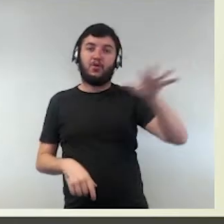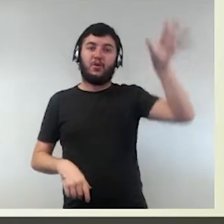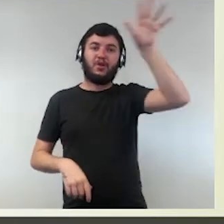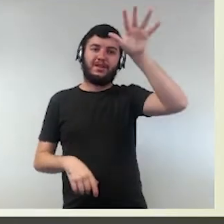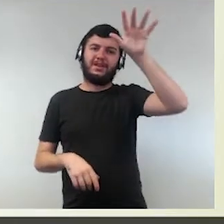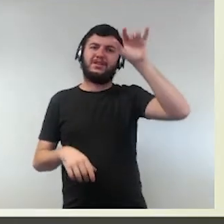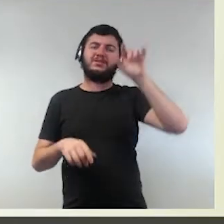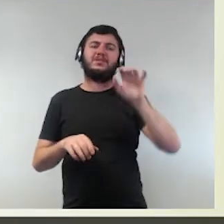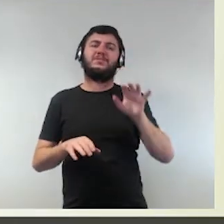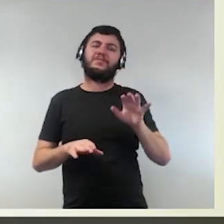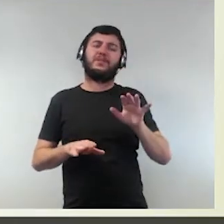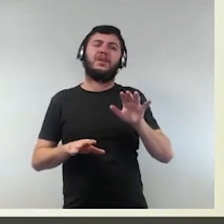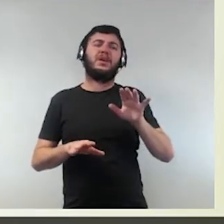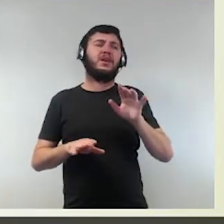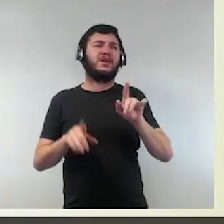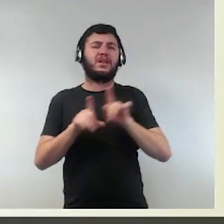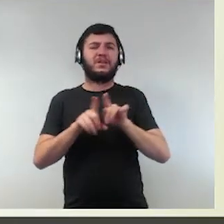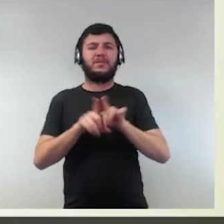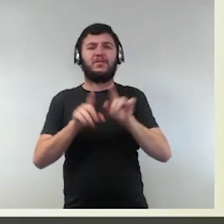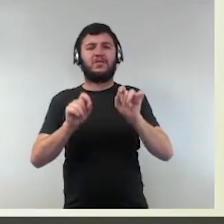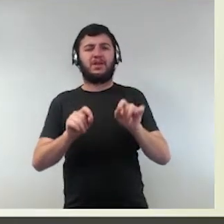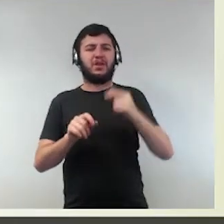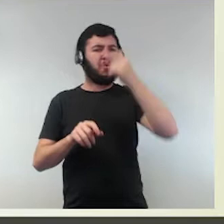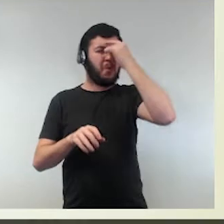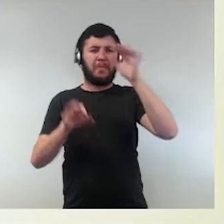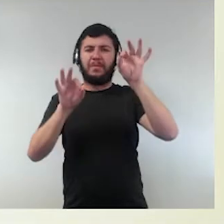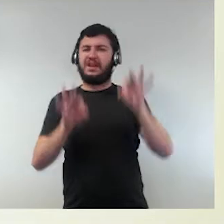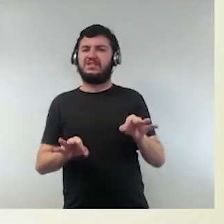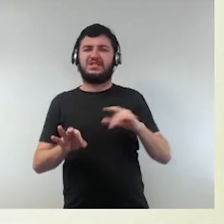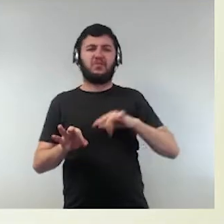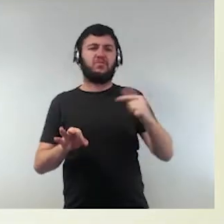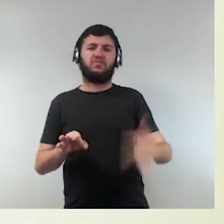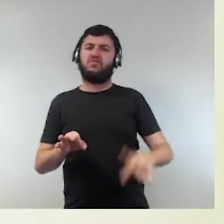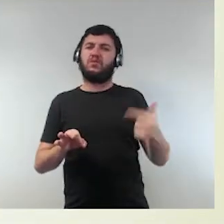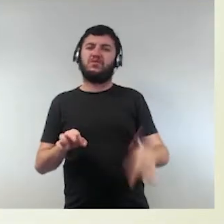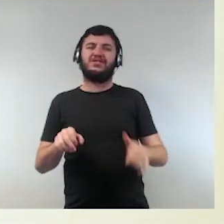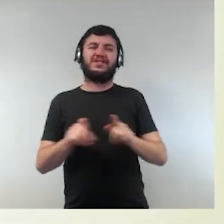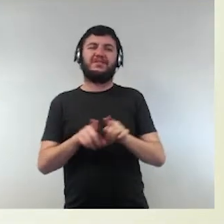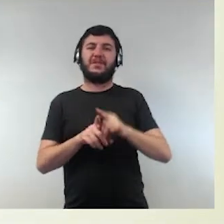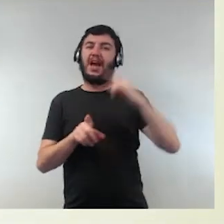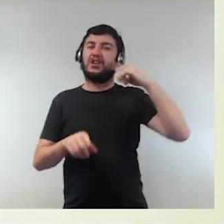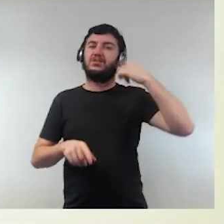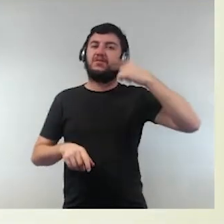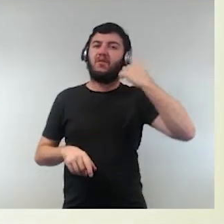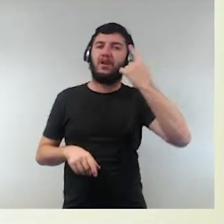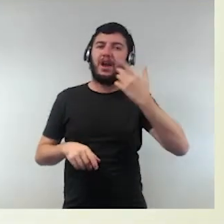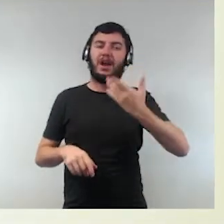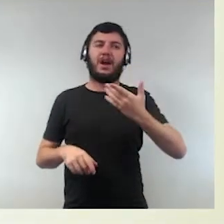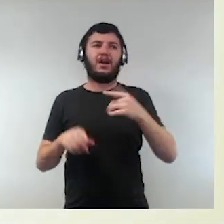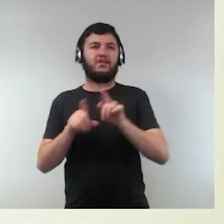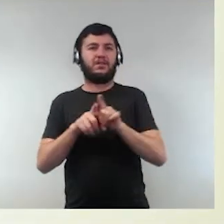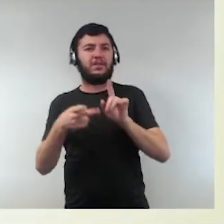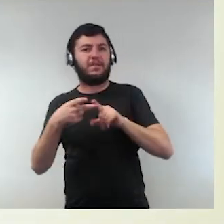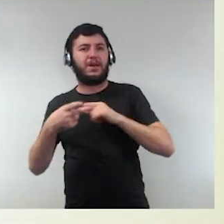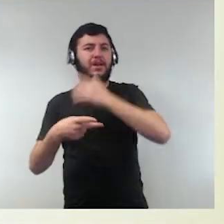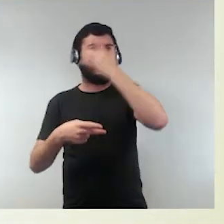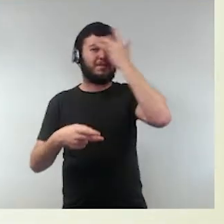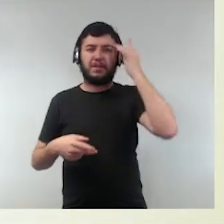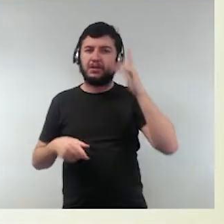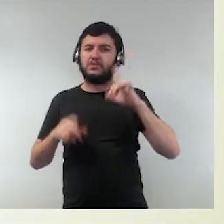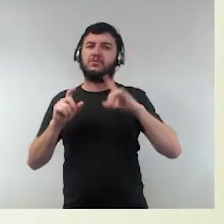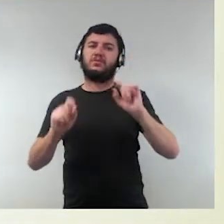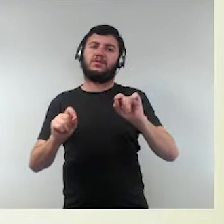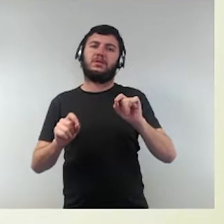foi incompreendida pelos demais colegas advogados, pelas pessoas que não compartilham,